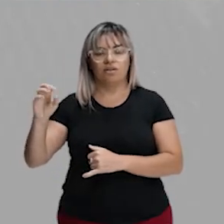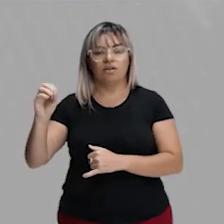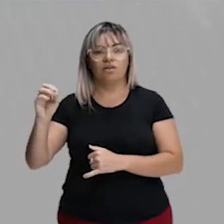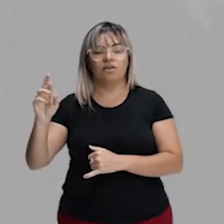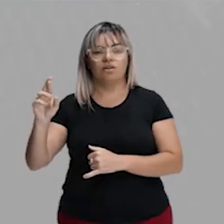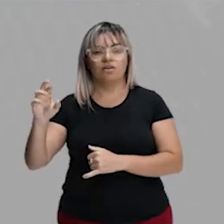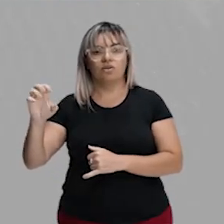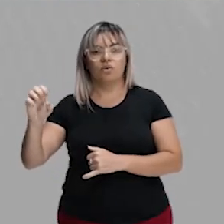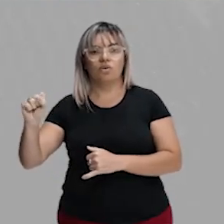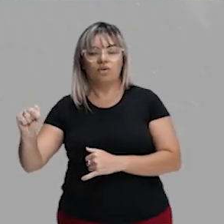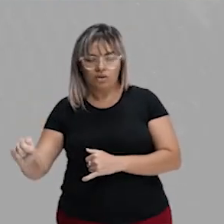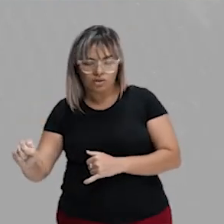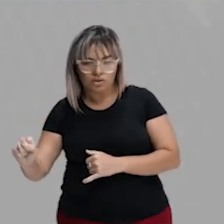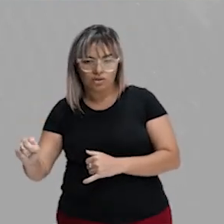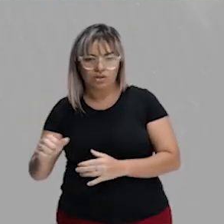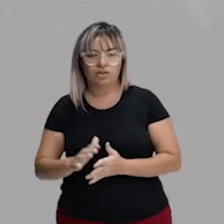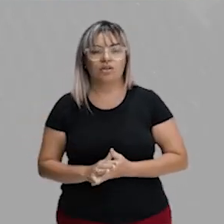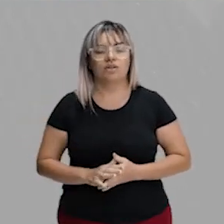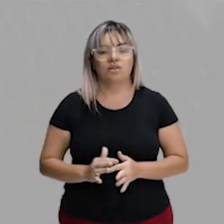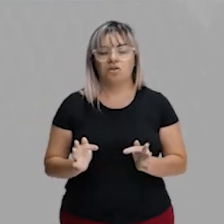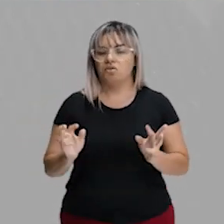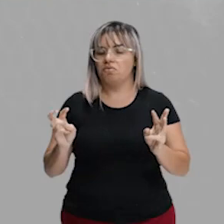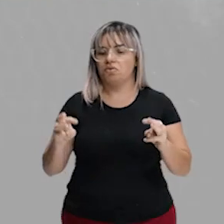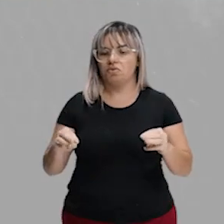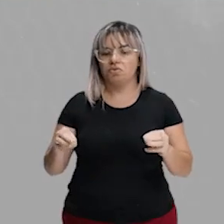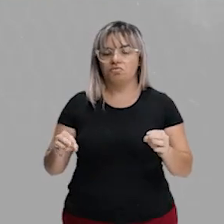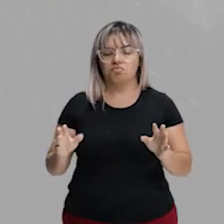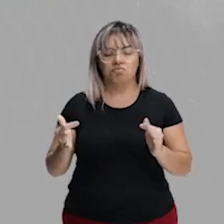o eletromagnetismo, tá ok? Bom,